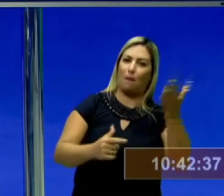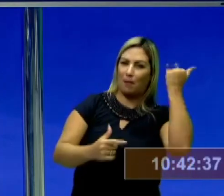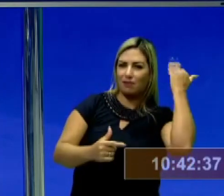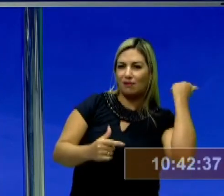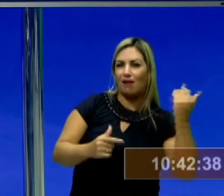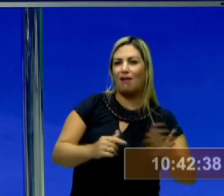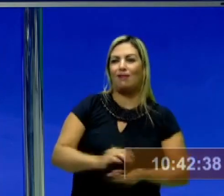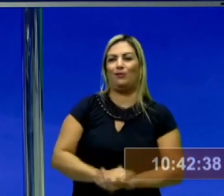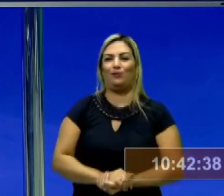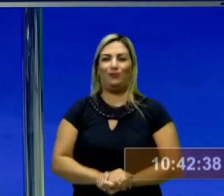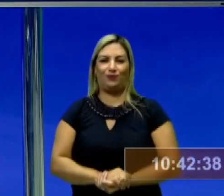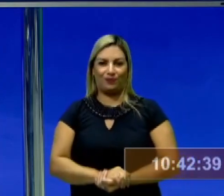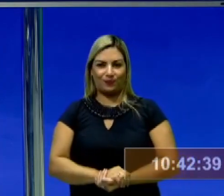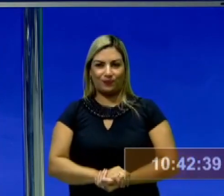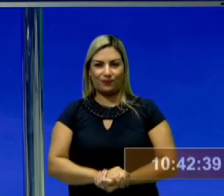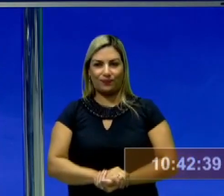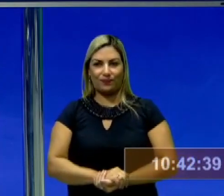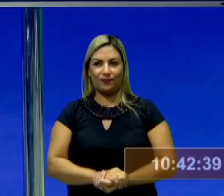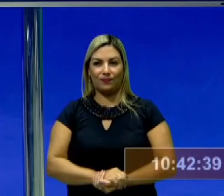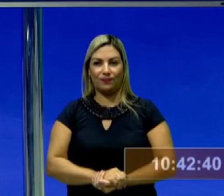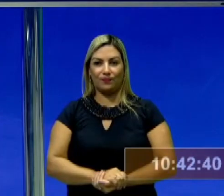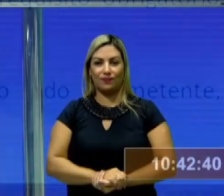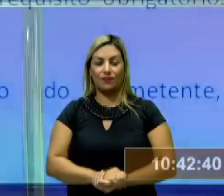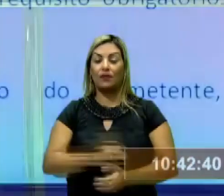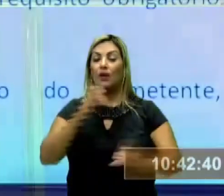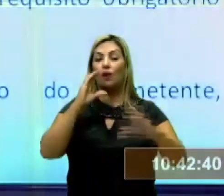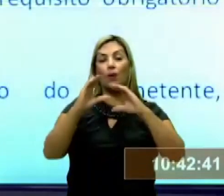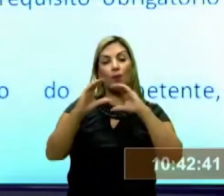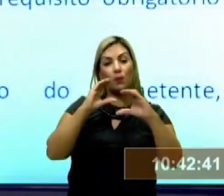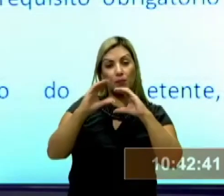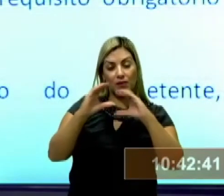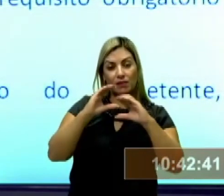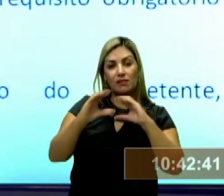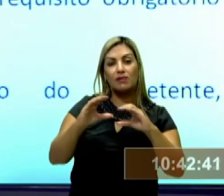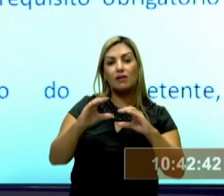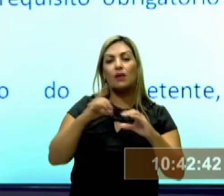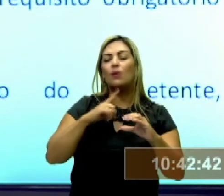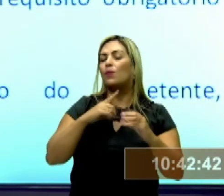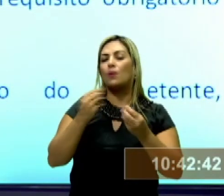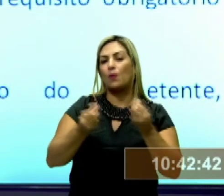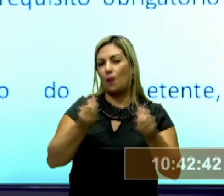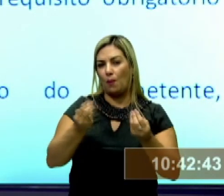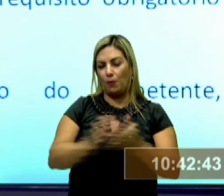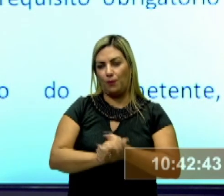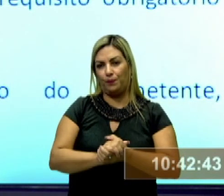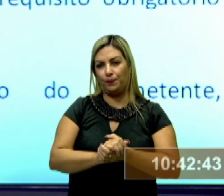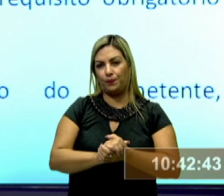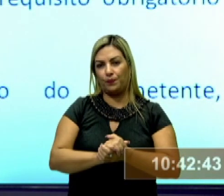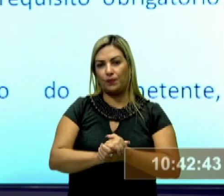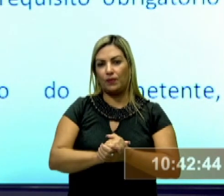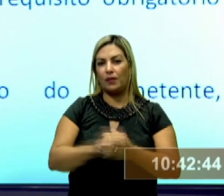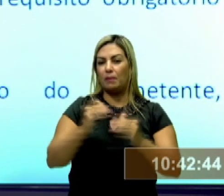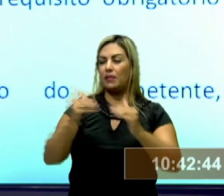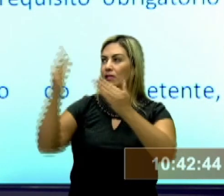usávamos anteriormente. A comunicação, ela consta das seguintes partes, a linha de saudação, a